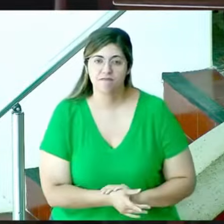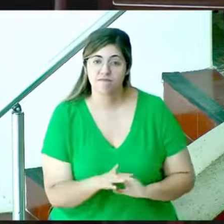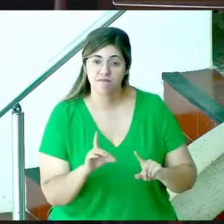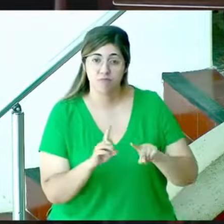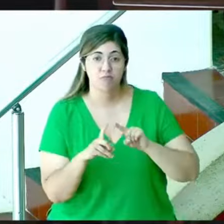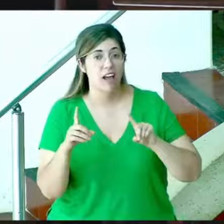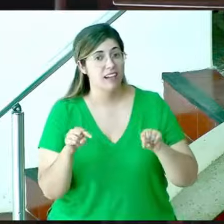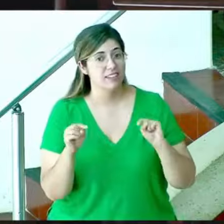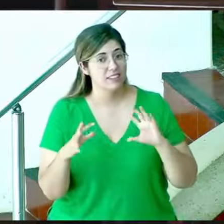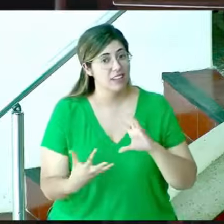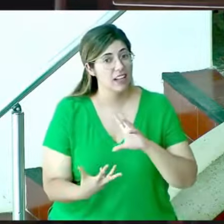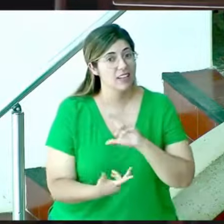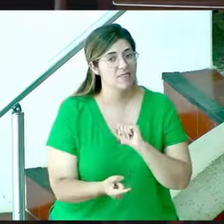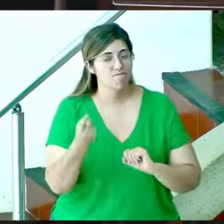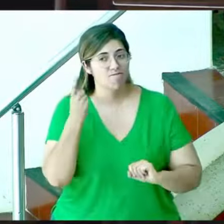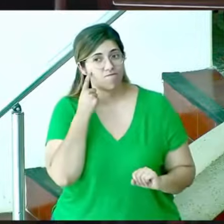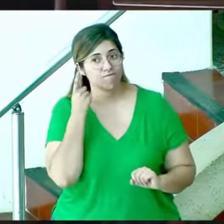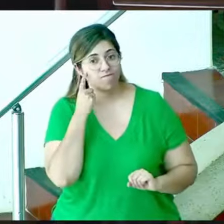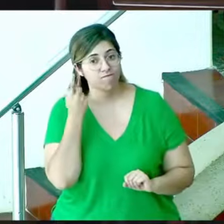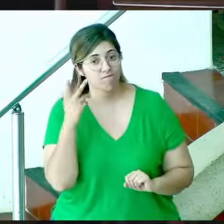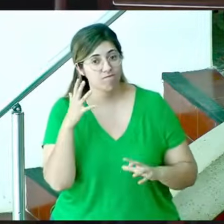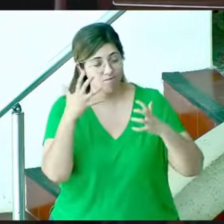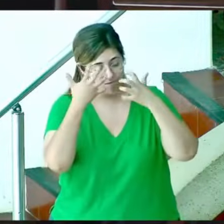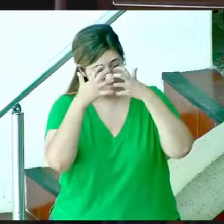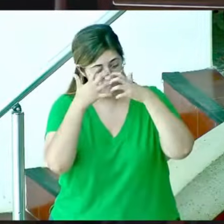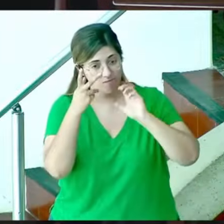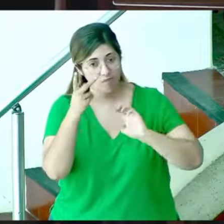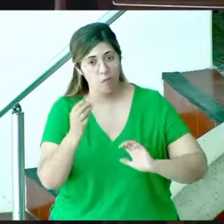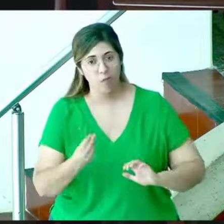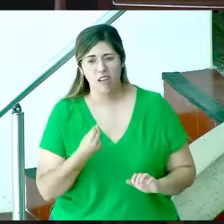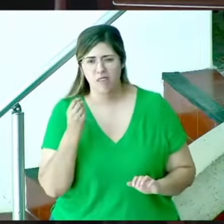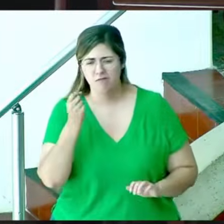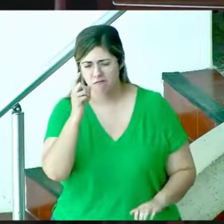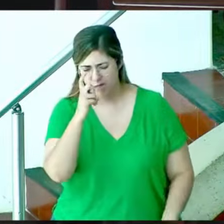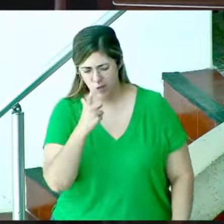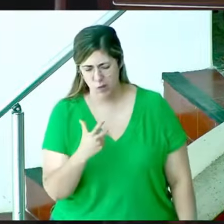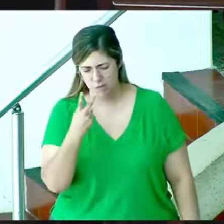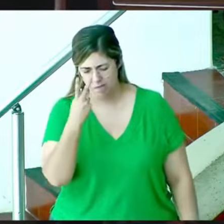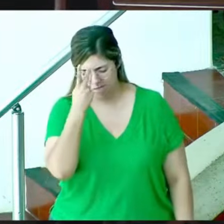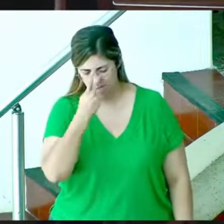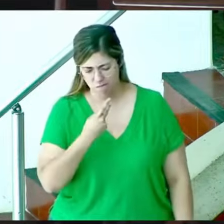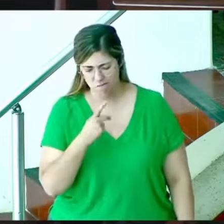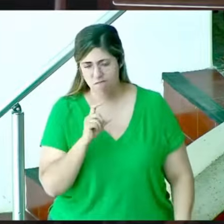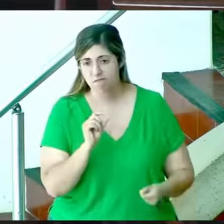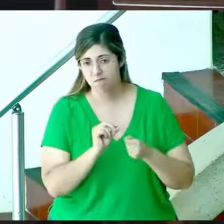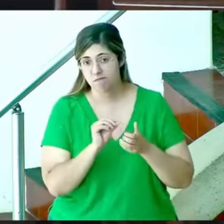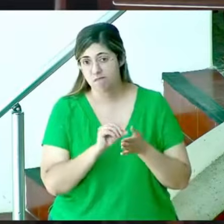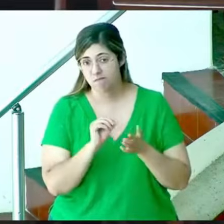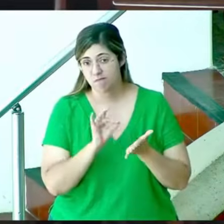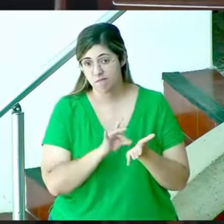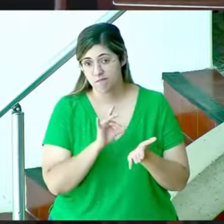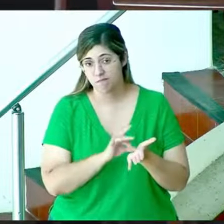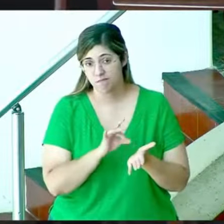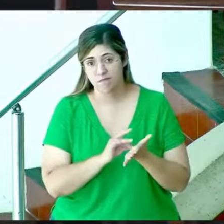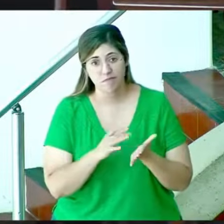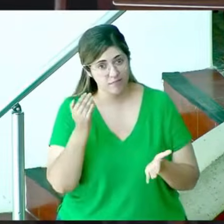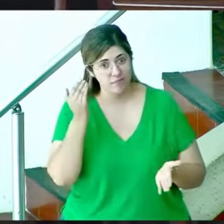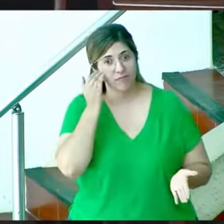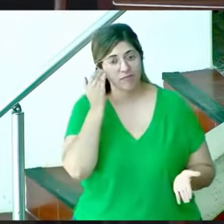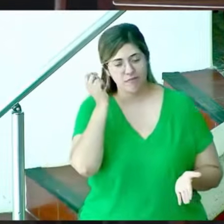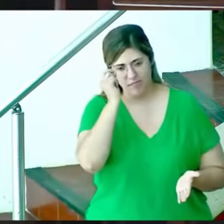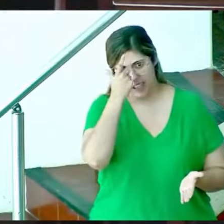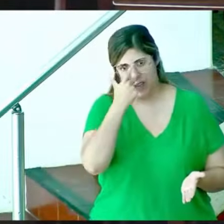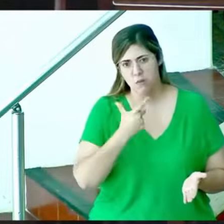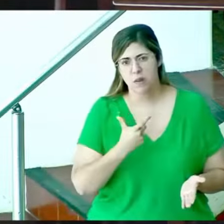e precisamos pensar de vez em quando: quem sou eu, né? Porque de acordo com quem sou eu vou fazer